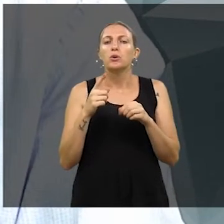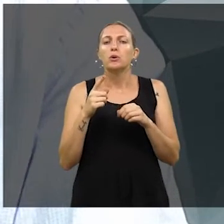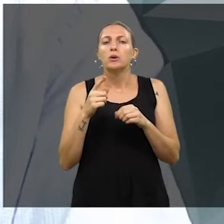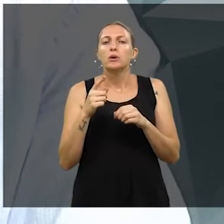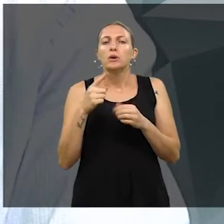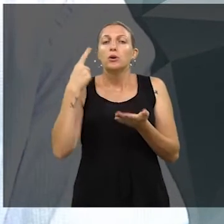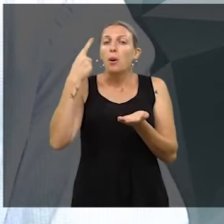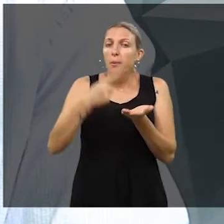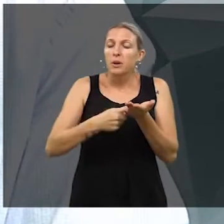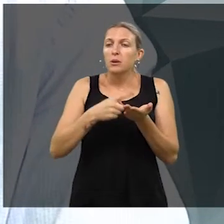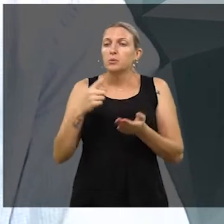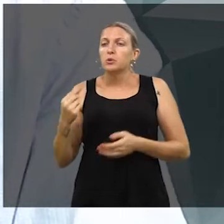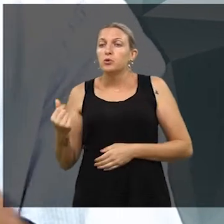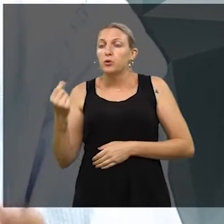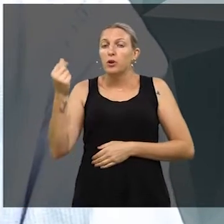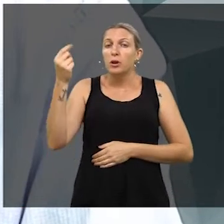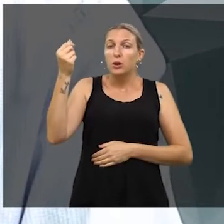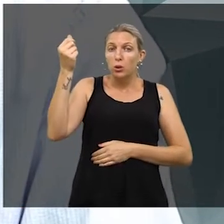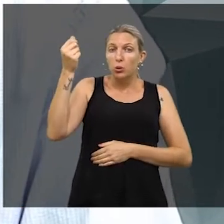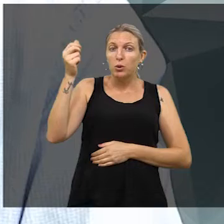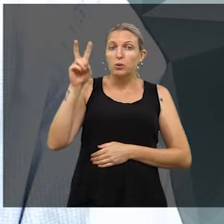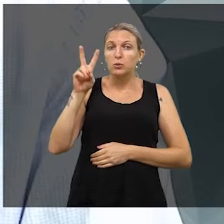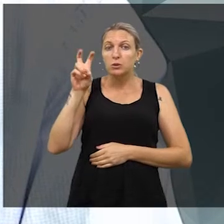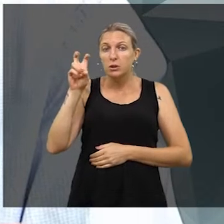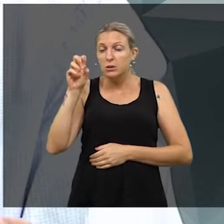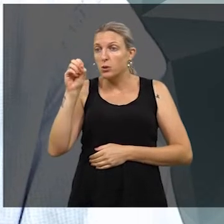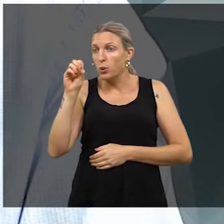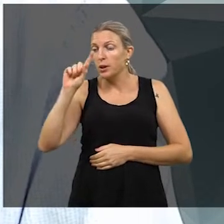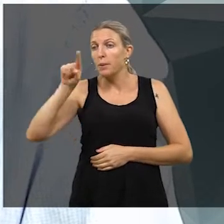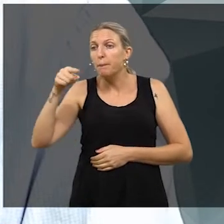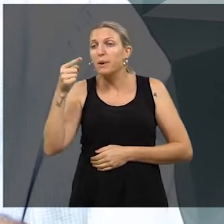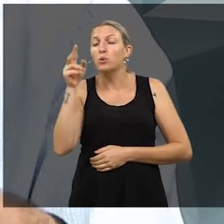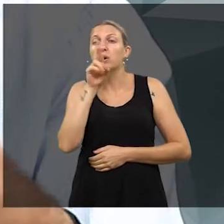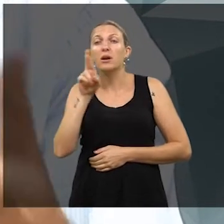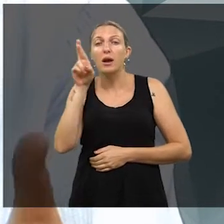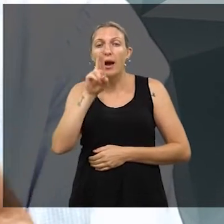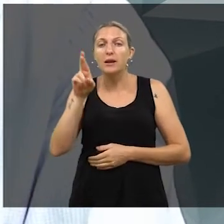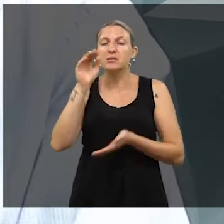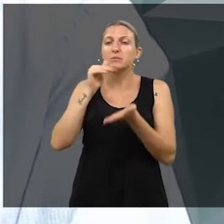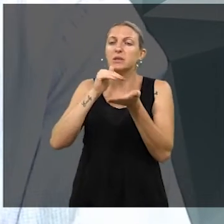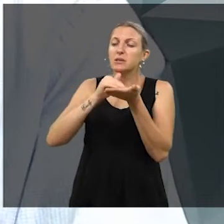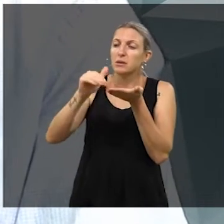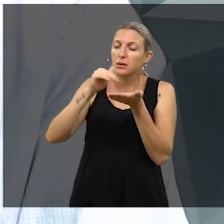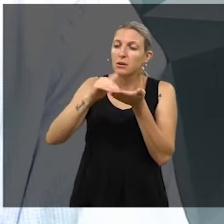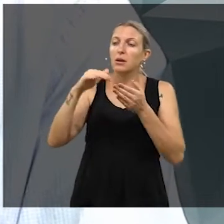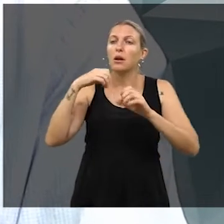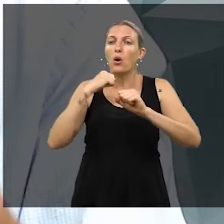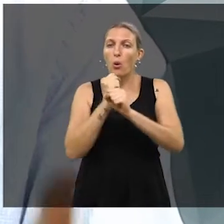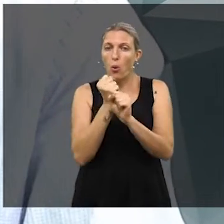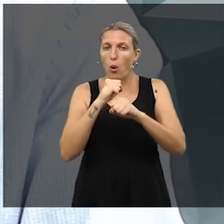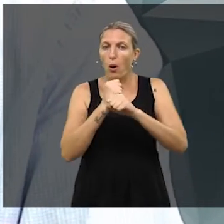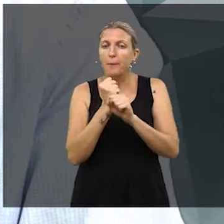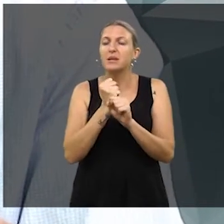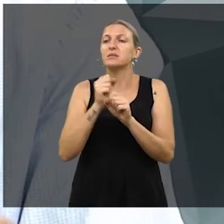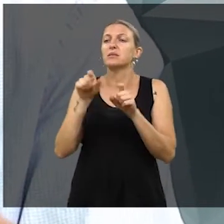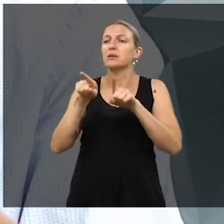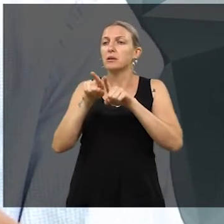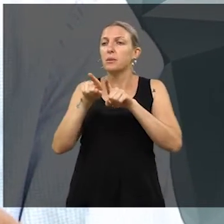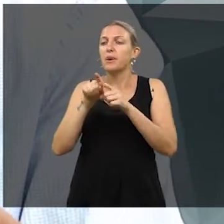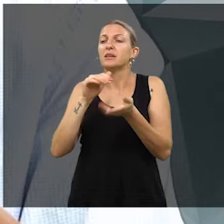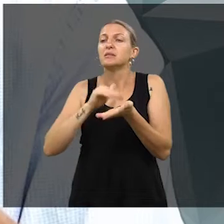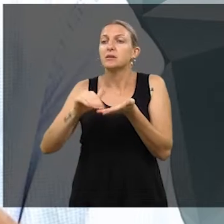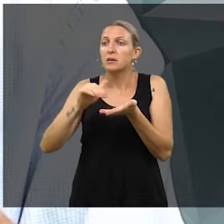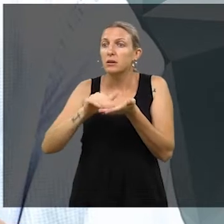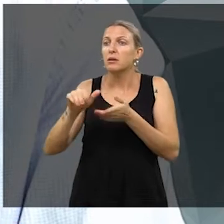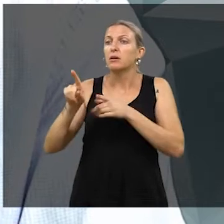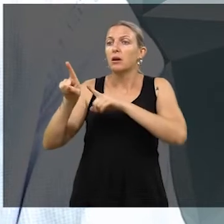repassou da Secretaria de Obras para a Secretaria da Agricultura, para que a gente pudesse manter os programas de incentivo, né, da nossa